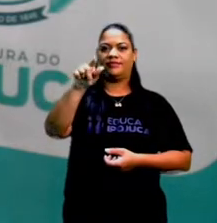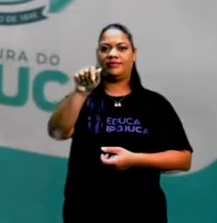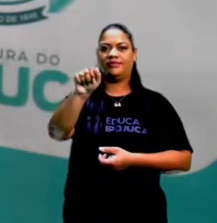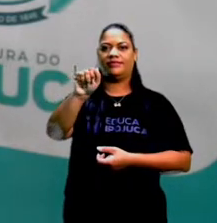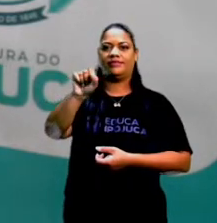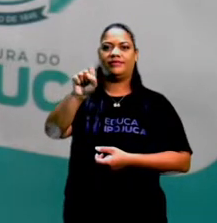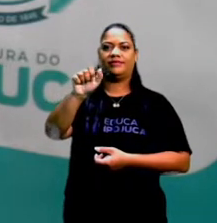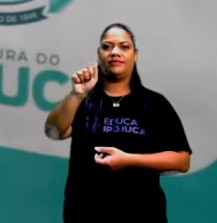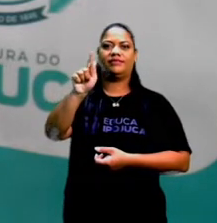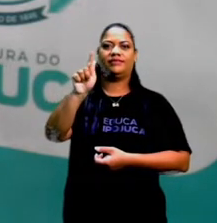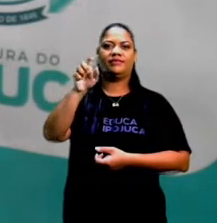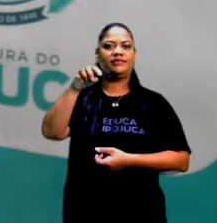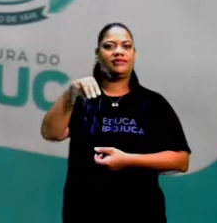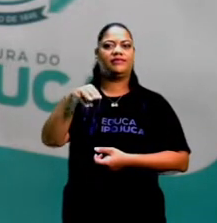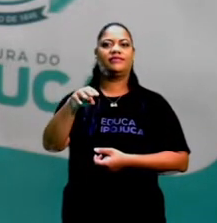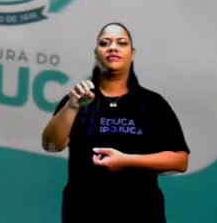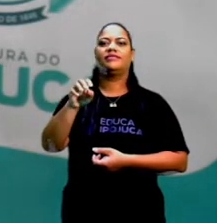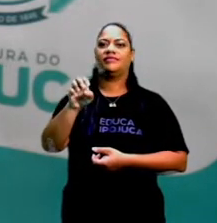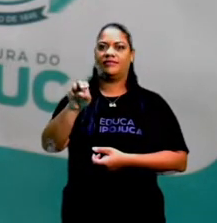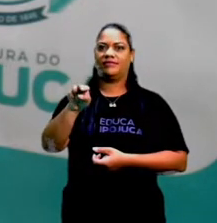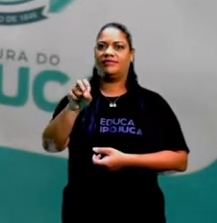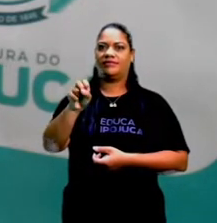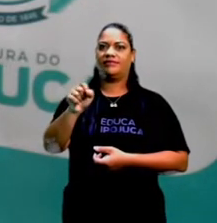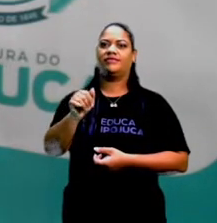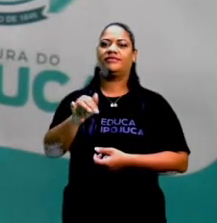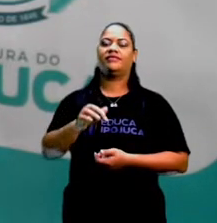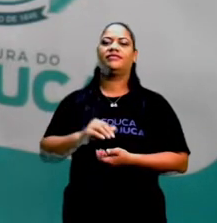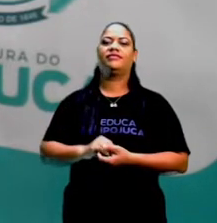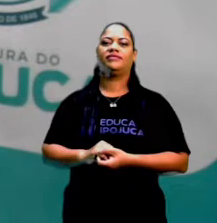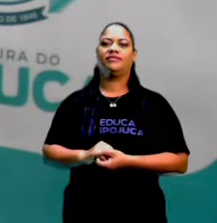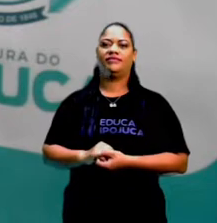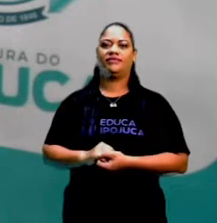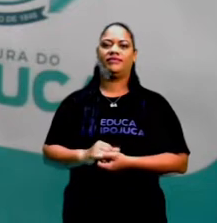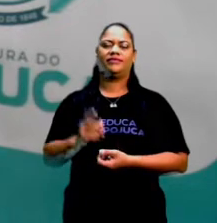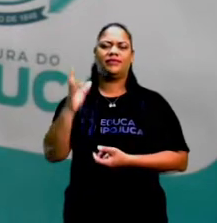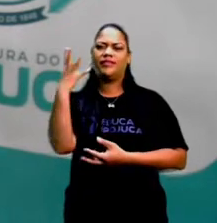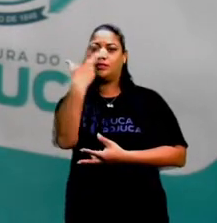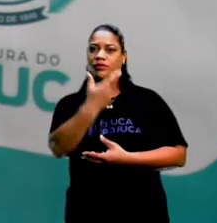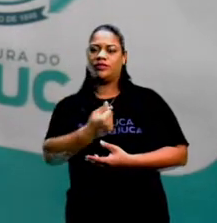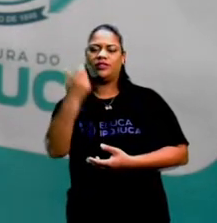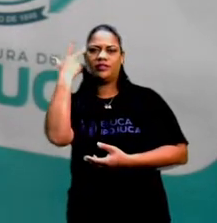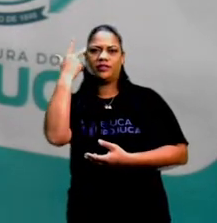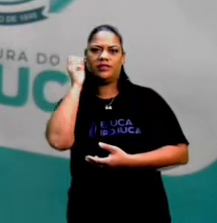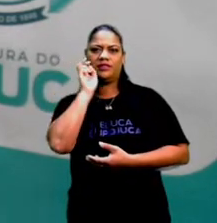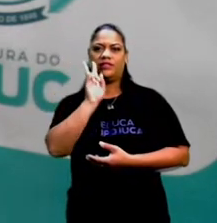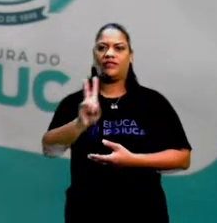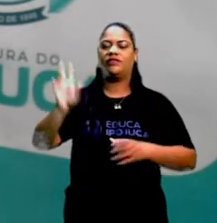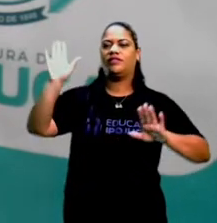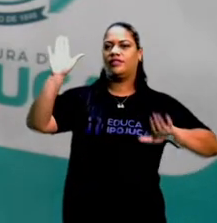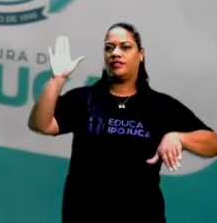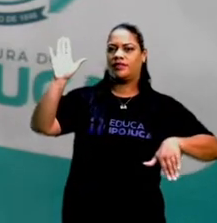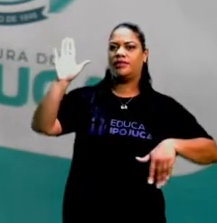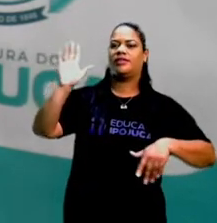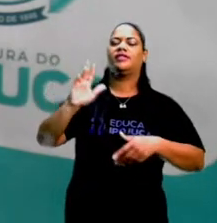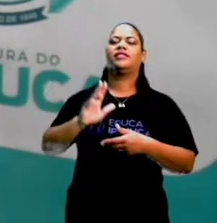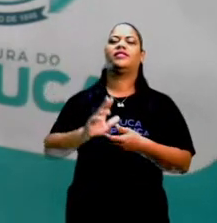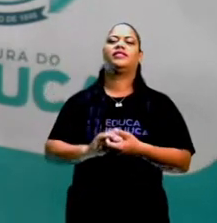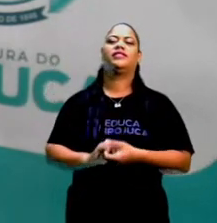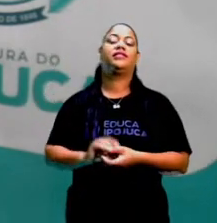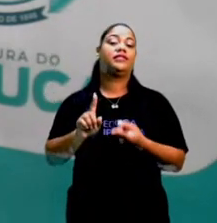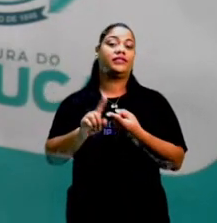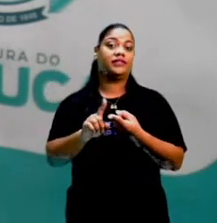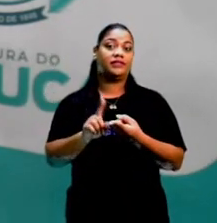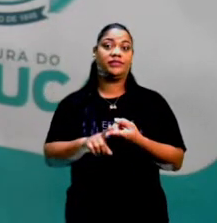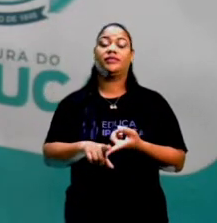paisagem não se refere só àquelas bonitas naturais, como a gente vê na praia, tá? Ou